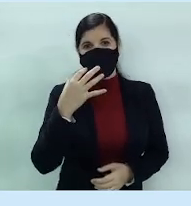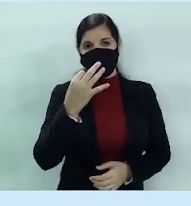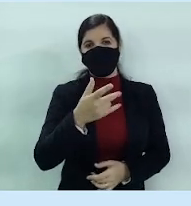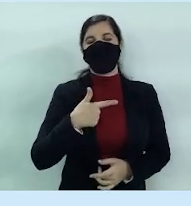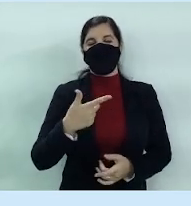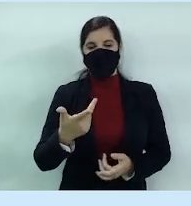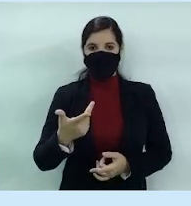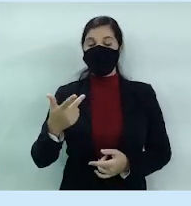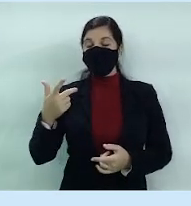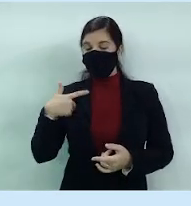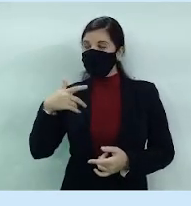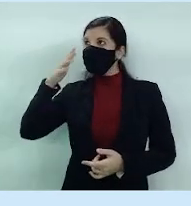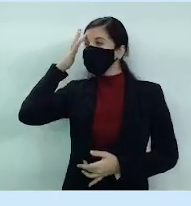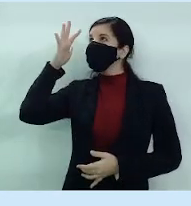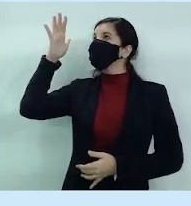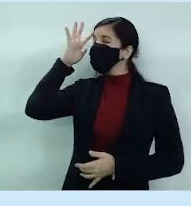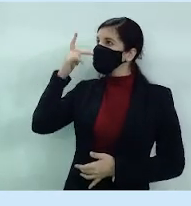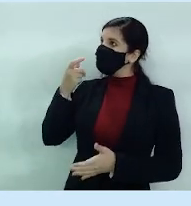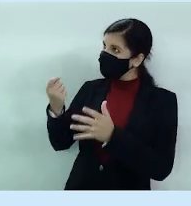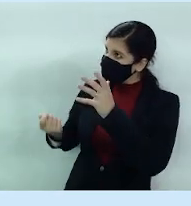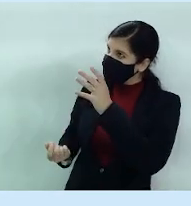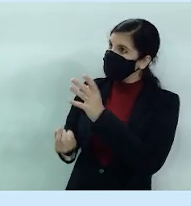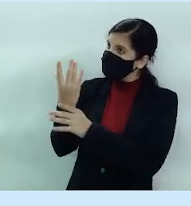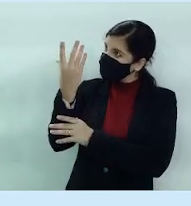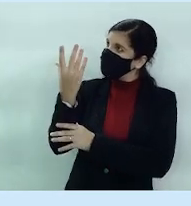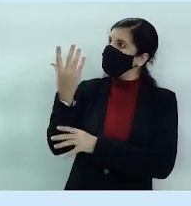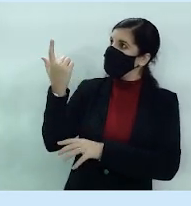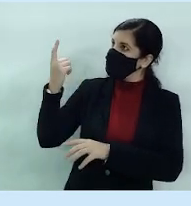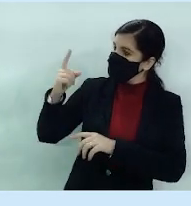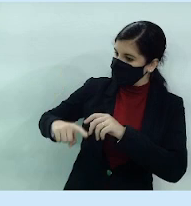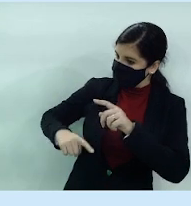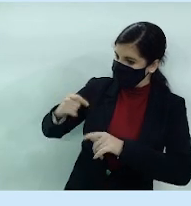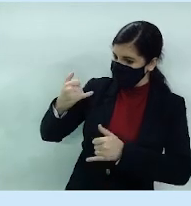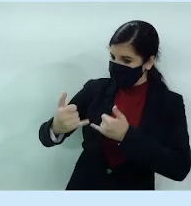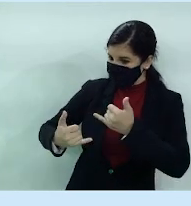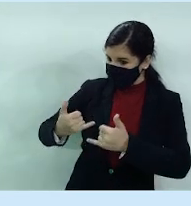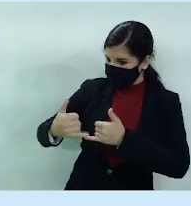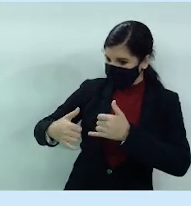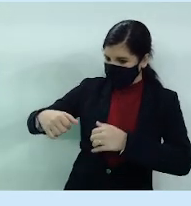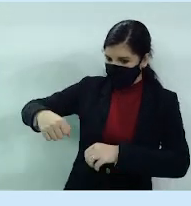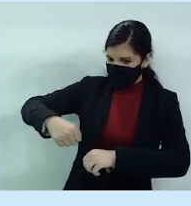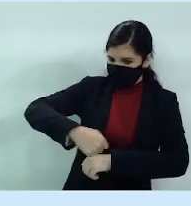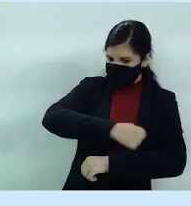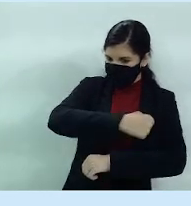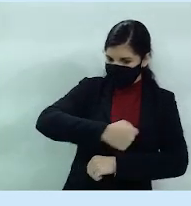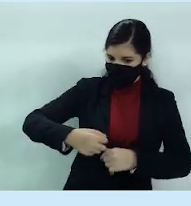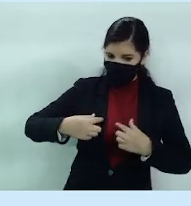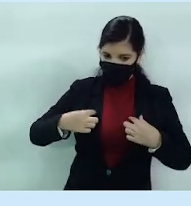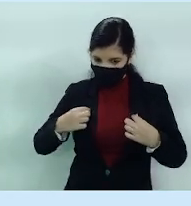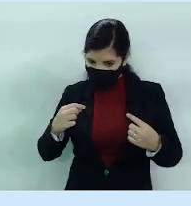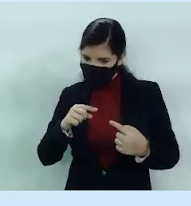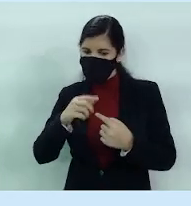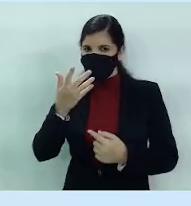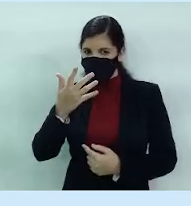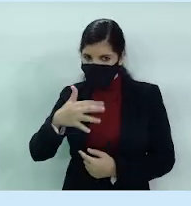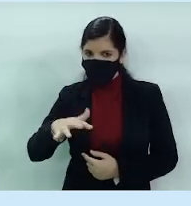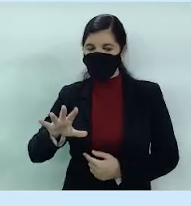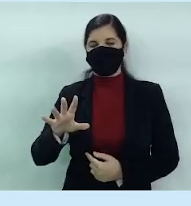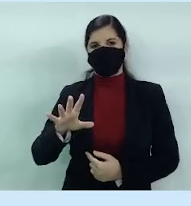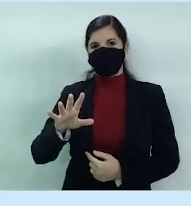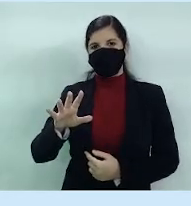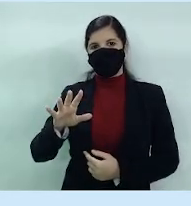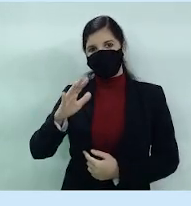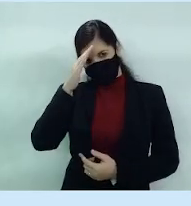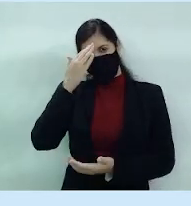esse universo para que eu possa criar uma propaganda que atinja de uma forma mais eficaz, mais